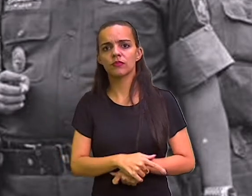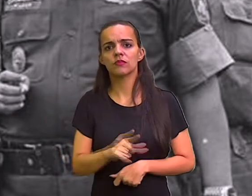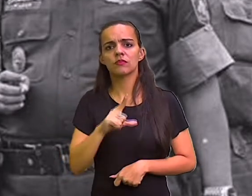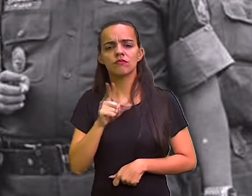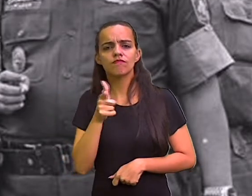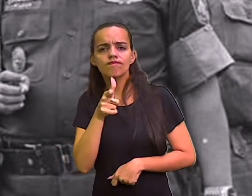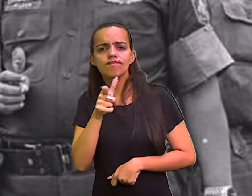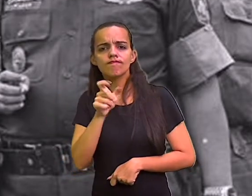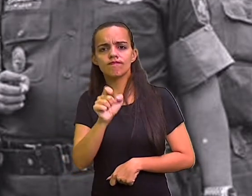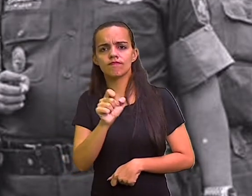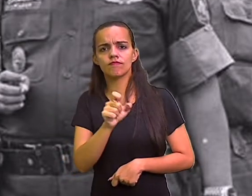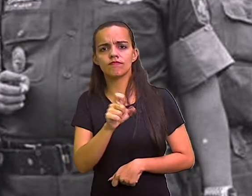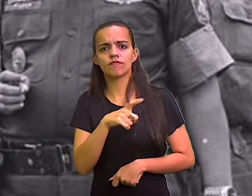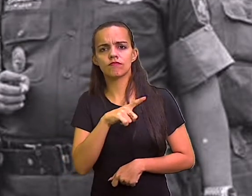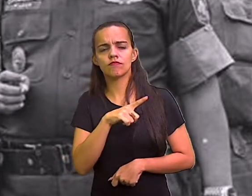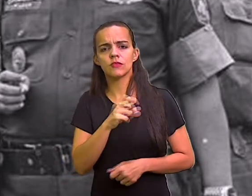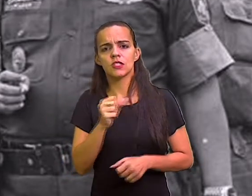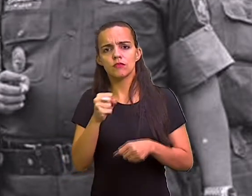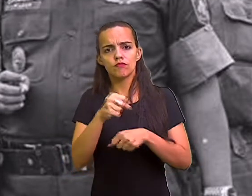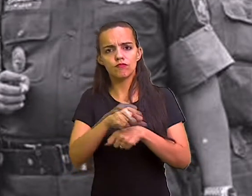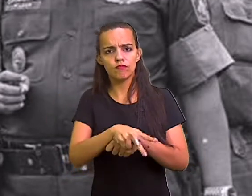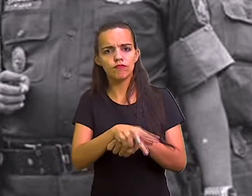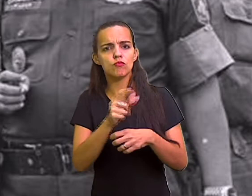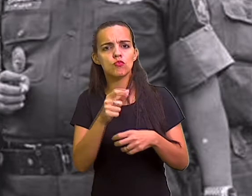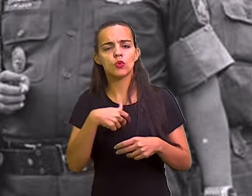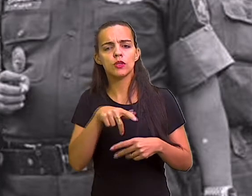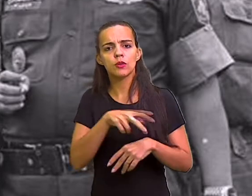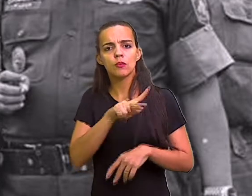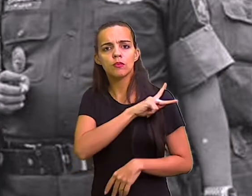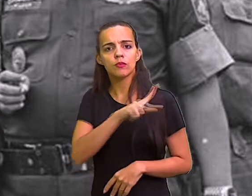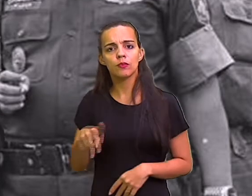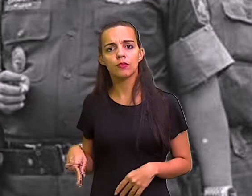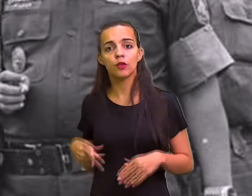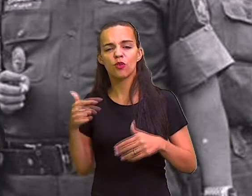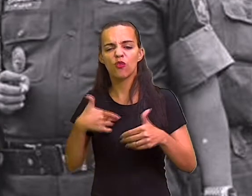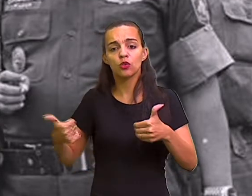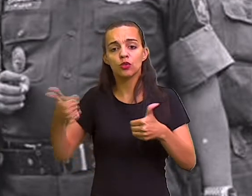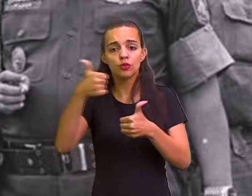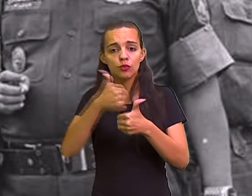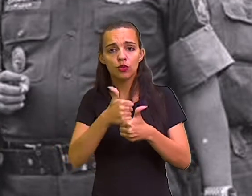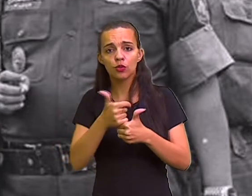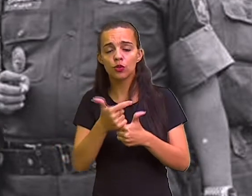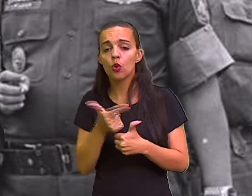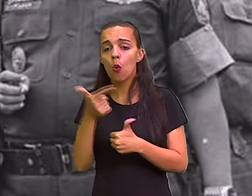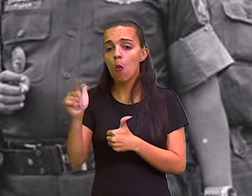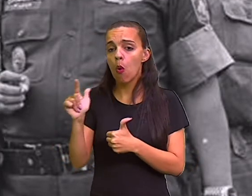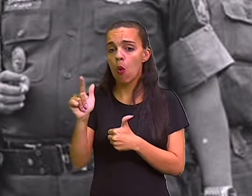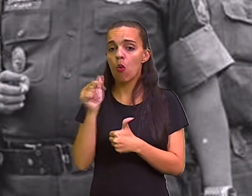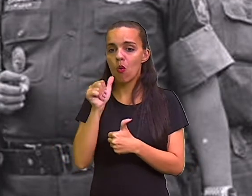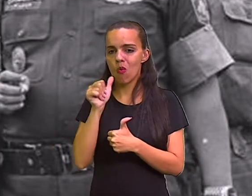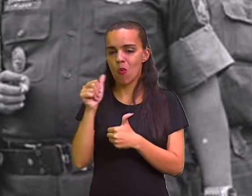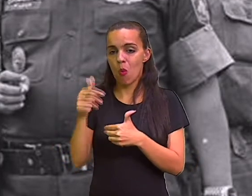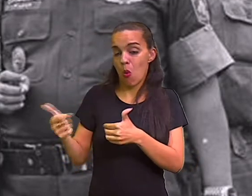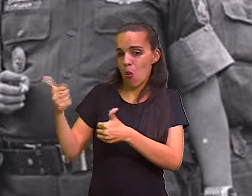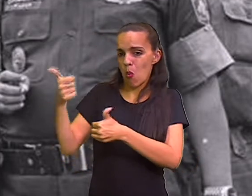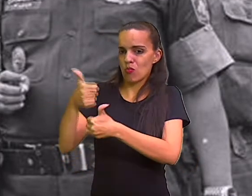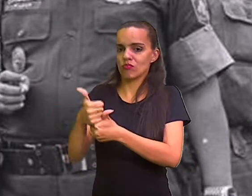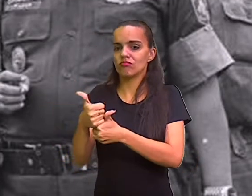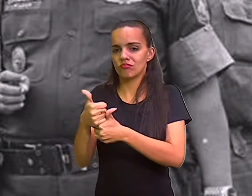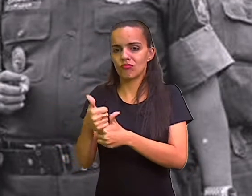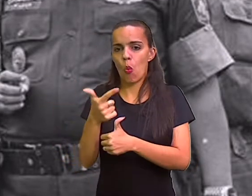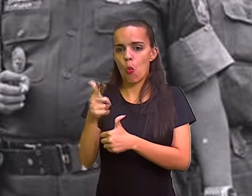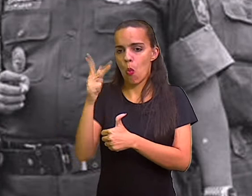Sukarnoputri nem chegou a ser empossada, tendo sido substituída pelo seu partido político, liderado